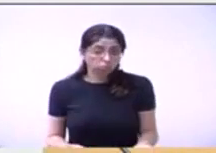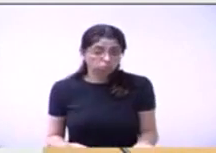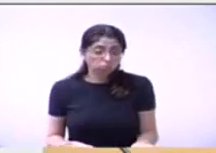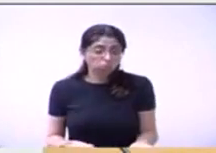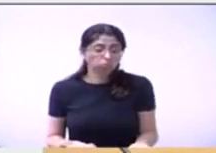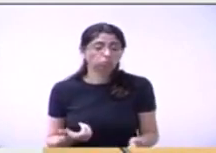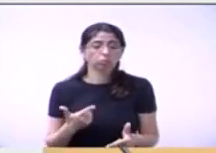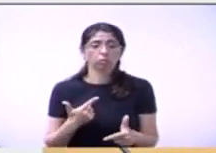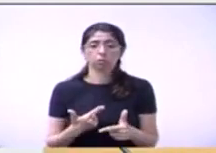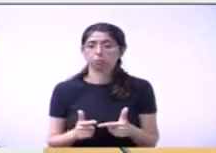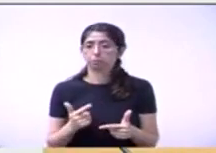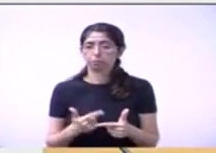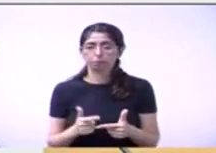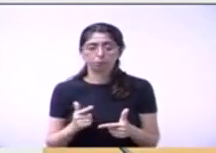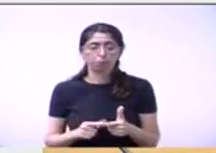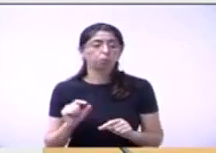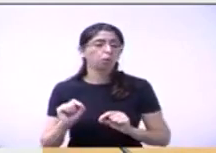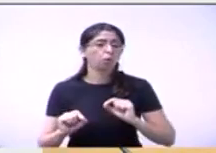se tornado